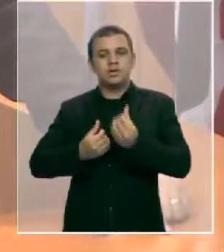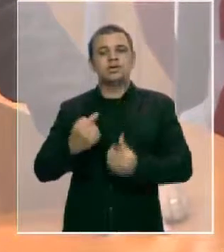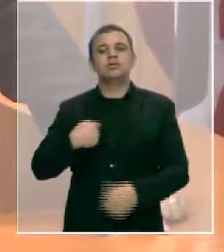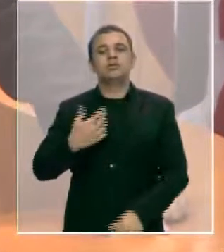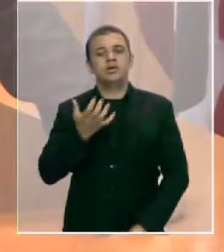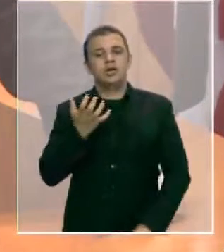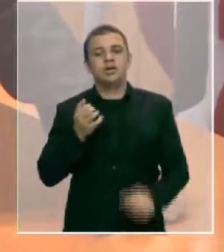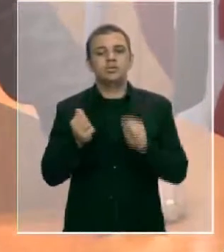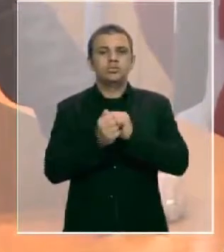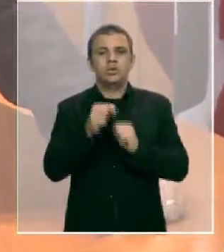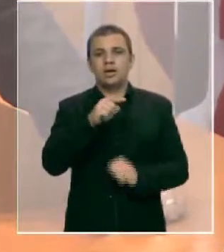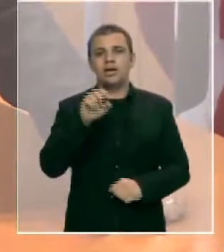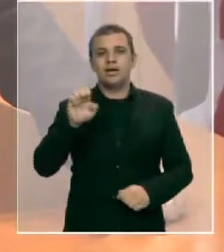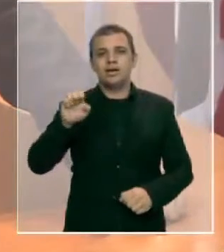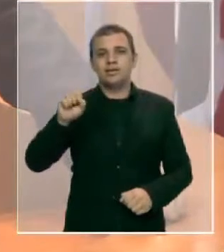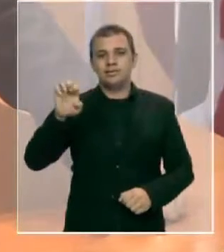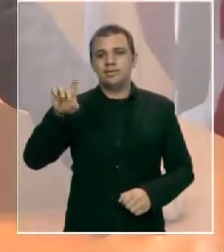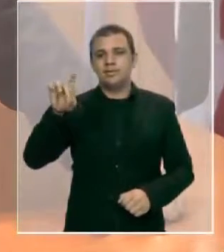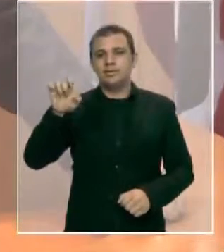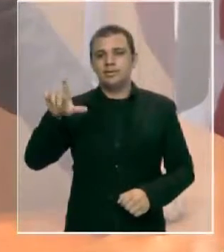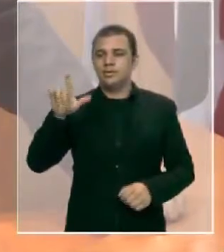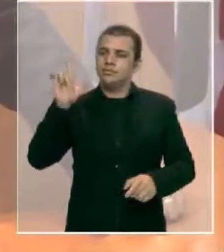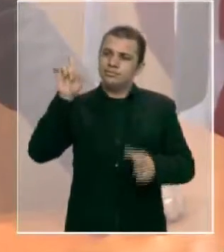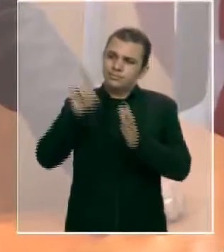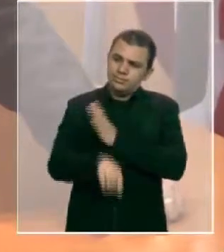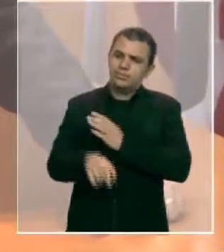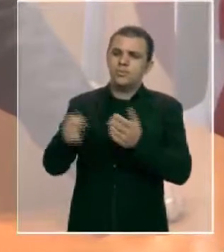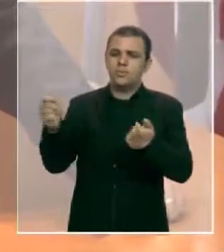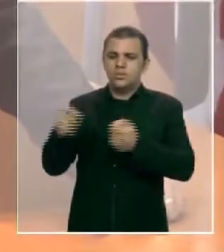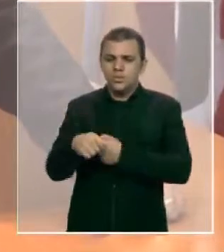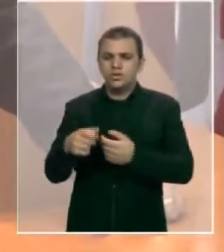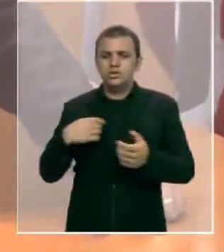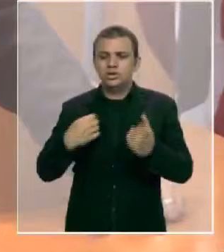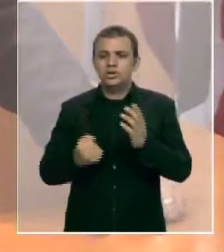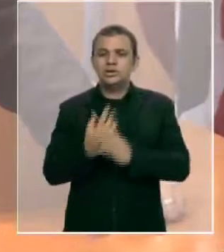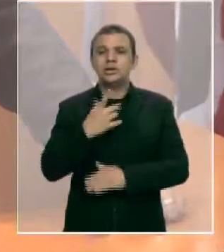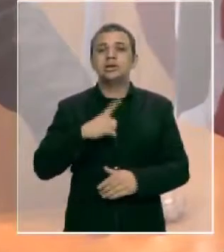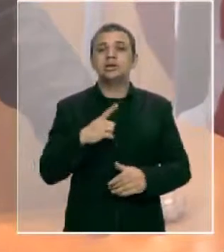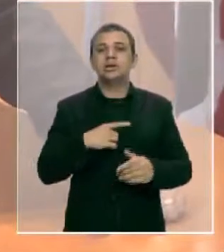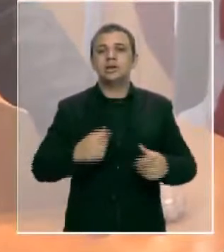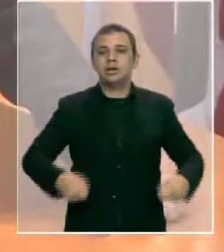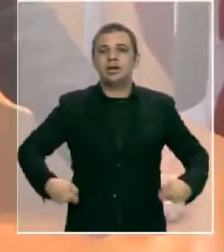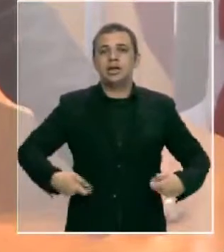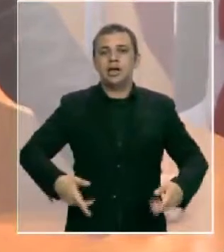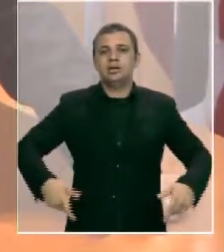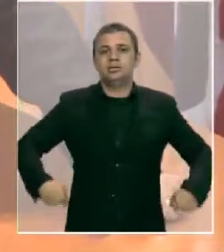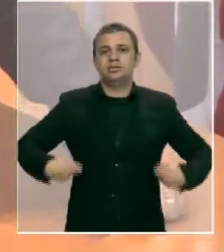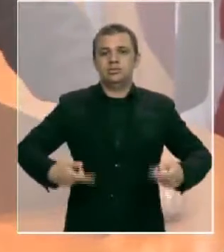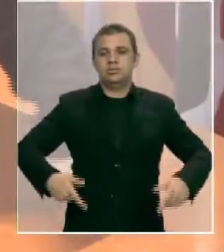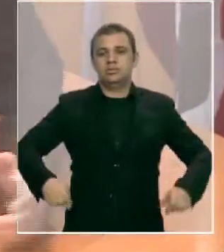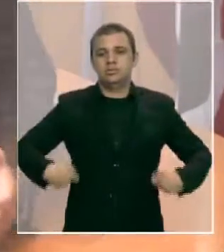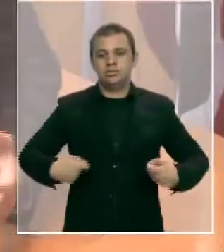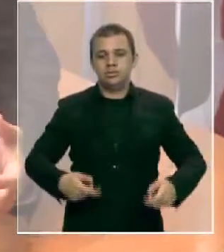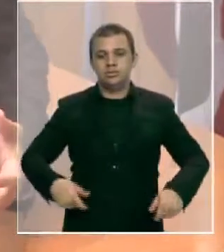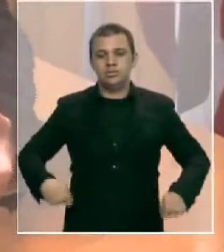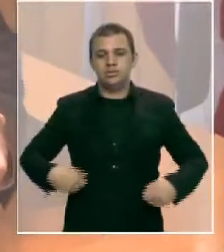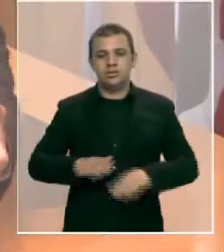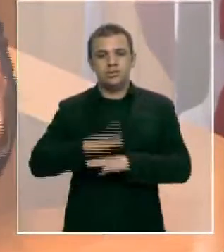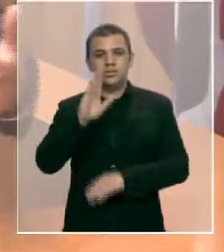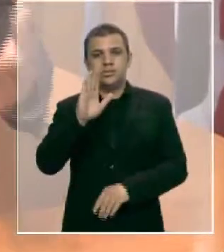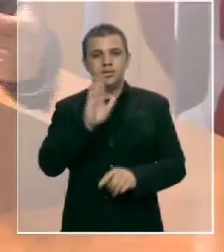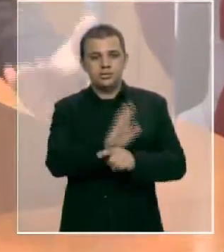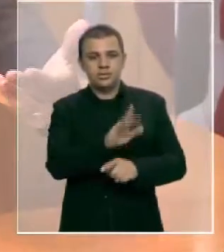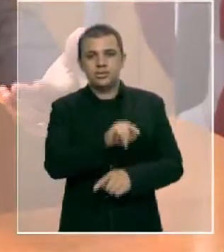uma parceria para conseguirmos novas cadeiras para essa equipe do Senapa, deputado Levi. E essas cadeiras, elas